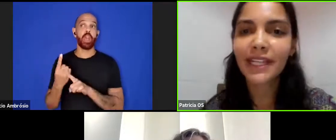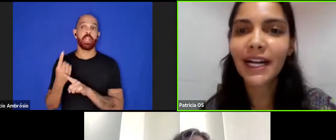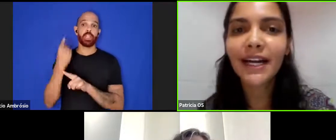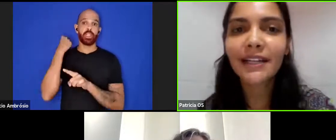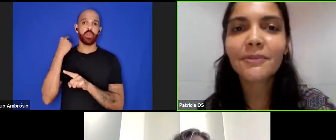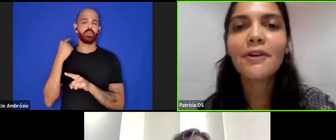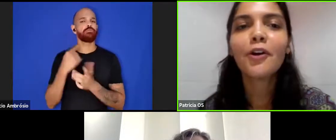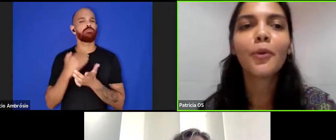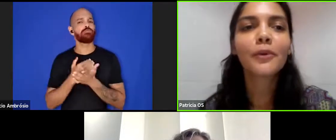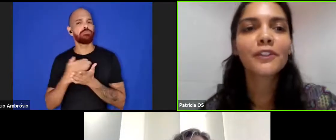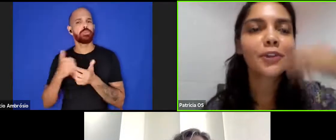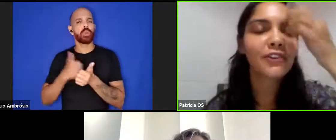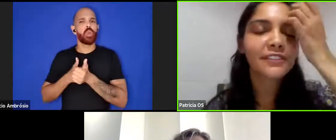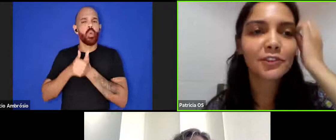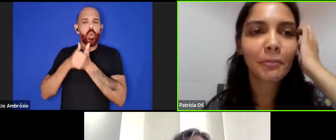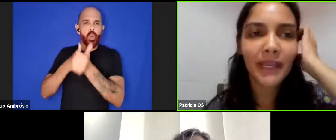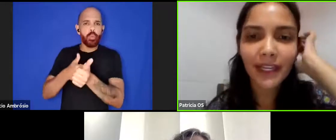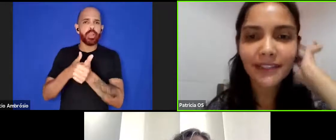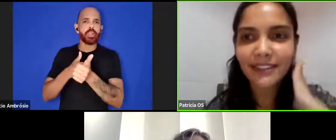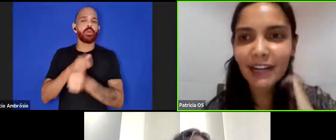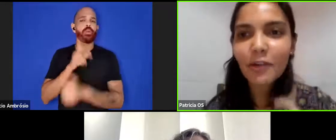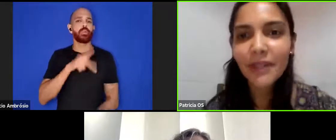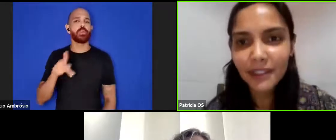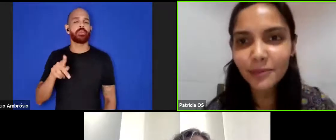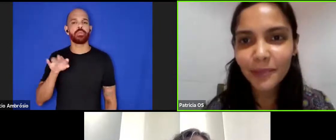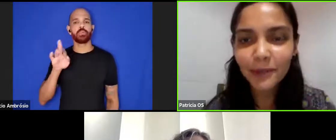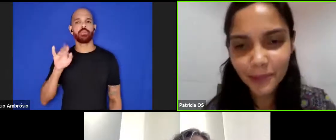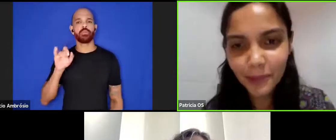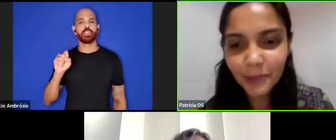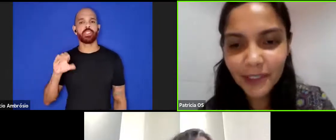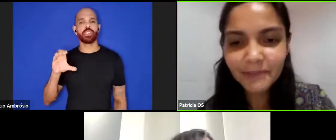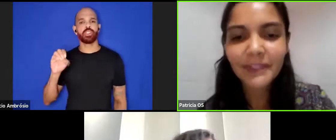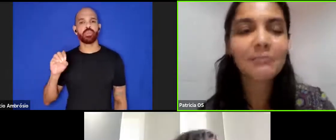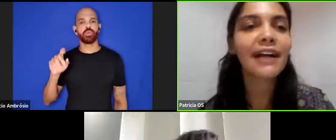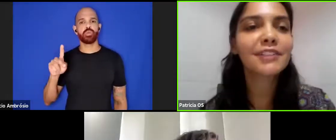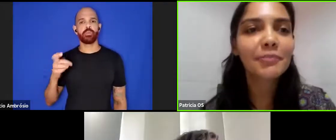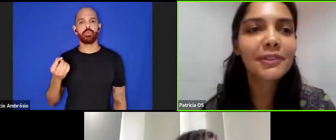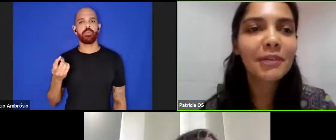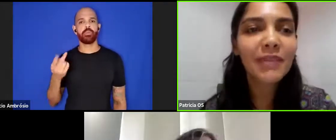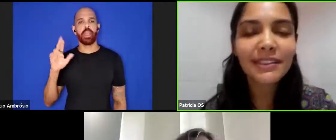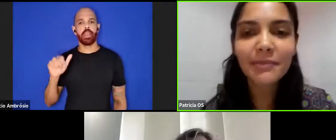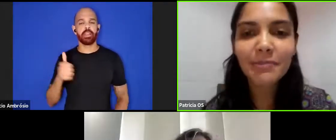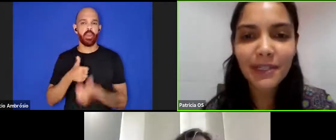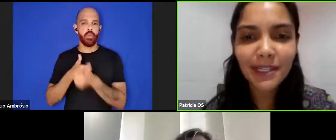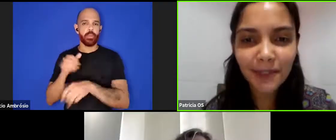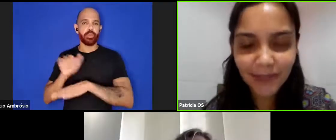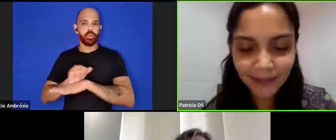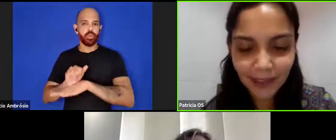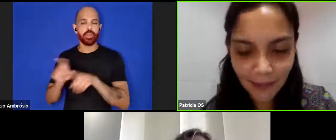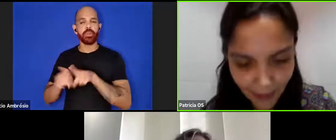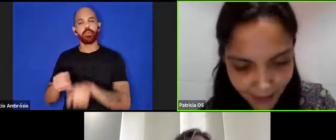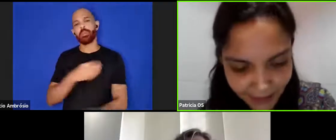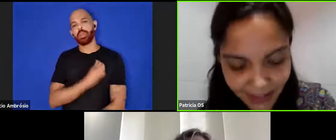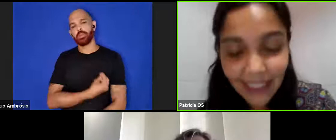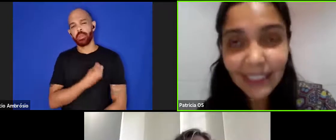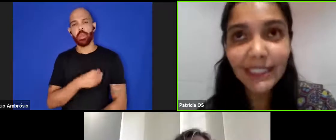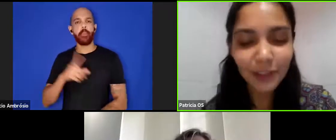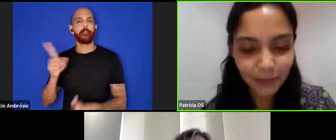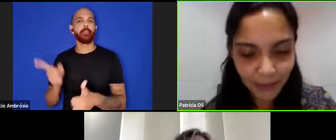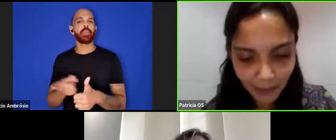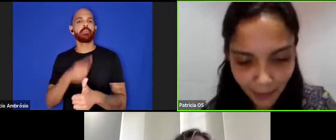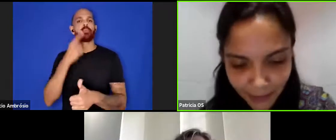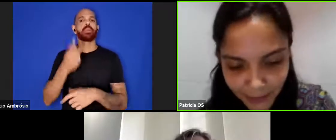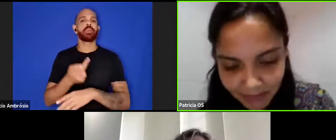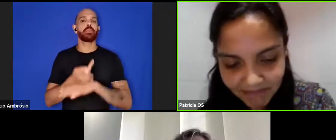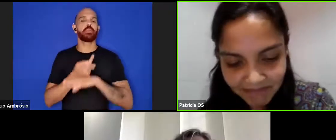início me acompanharam, o professor Francisco Pedra, que está acompanhando pelo YouTube, que participou também da minha primeira menção honrosa